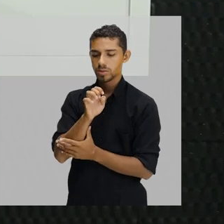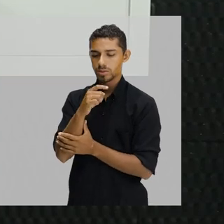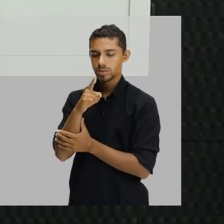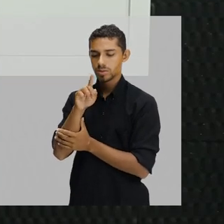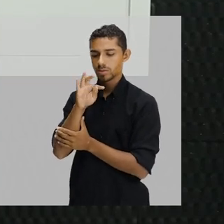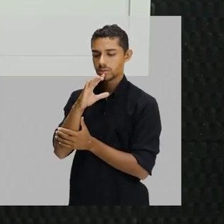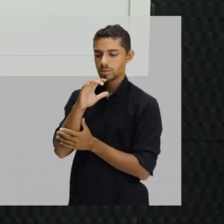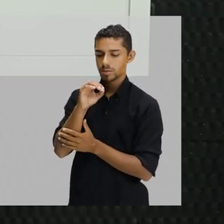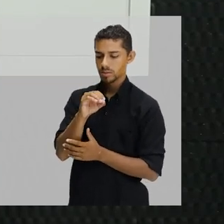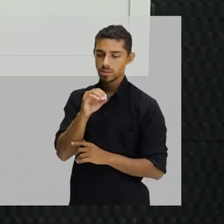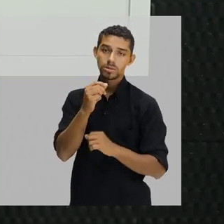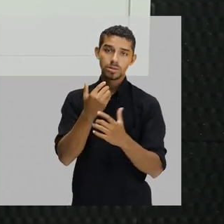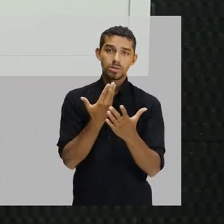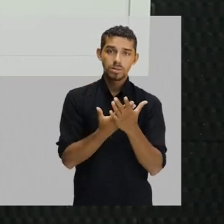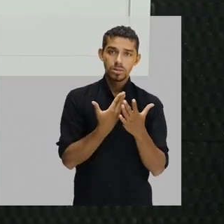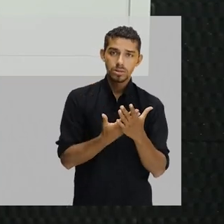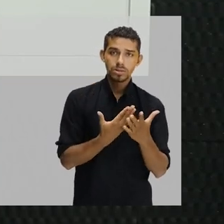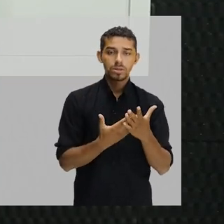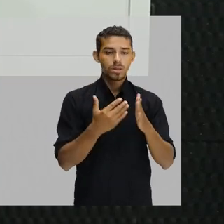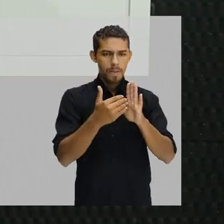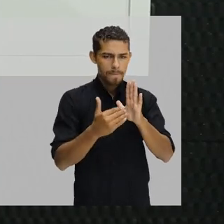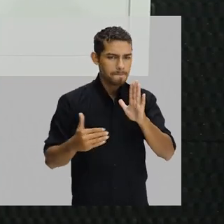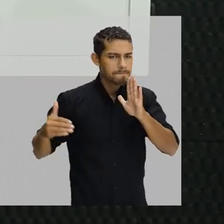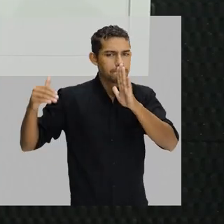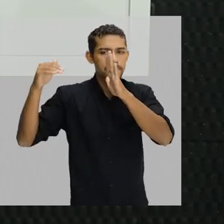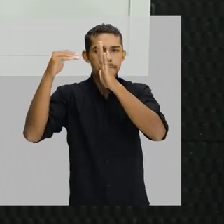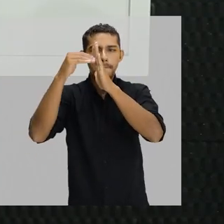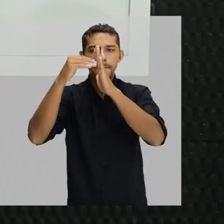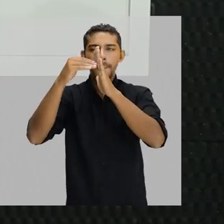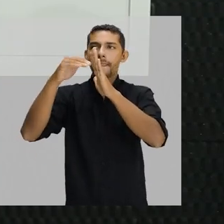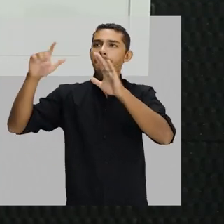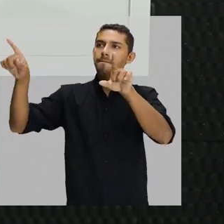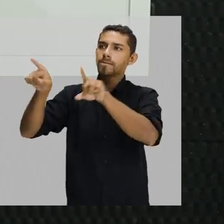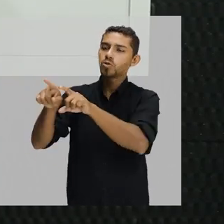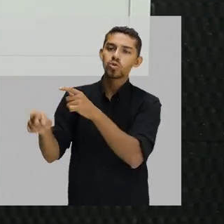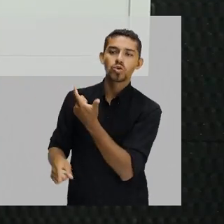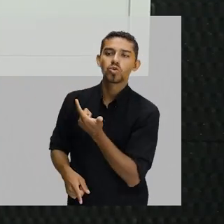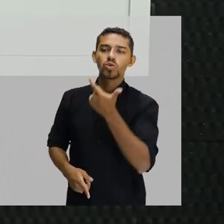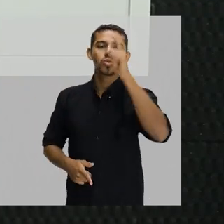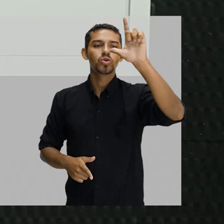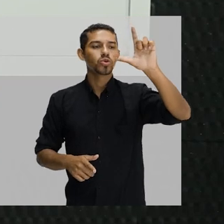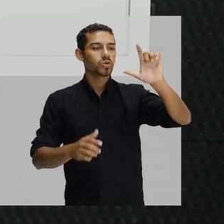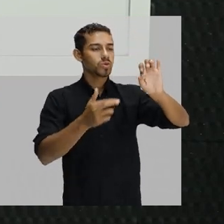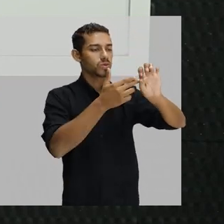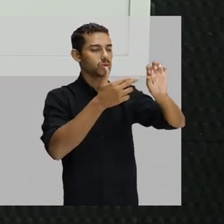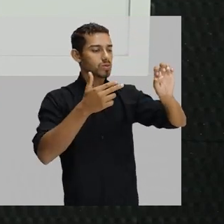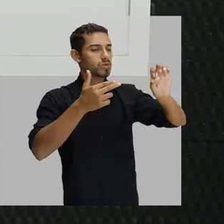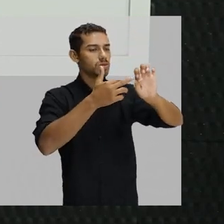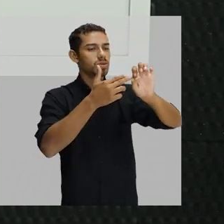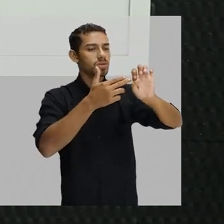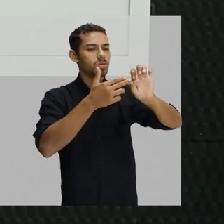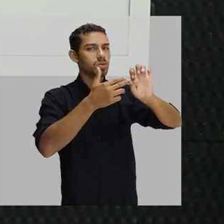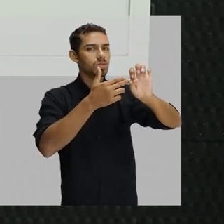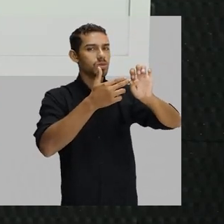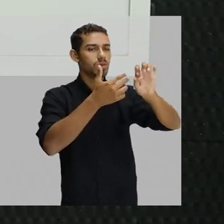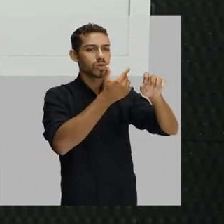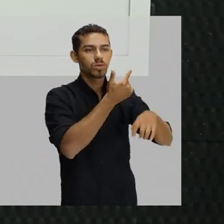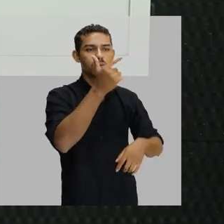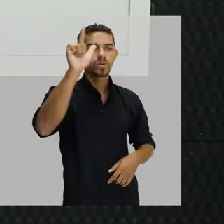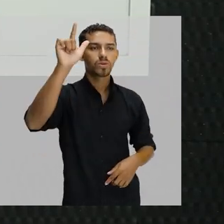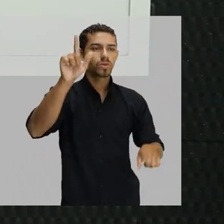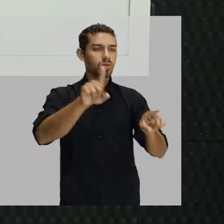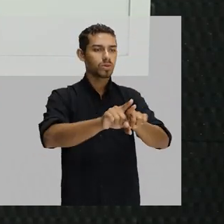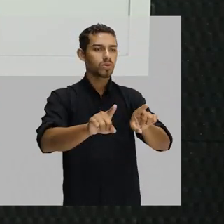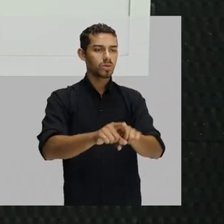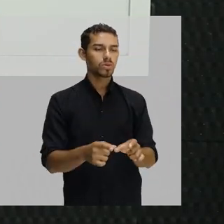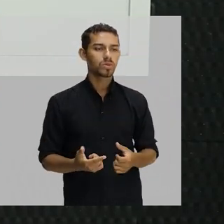filosofia. Nós vamos além um pouquinho, nós vamos, né, pegar outros elementos. Então, na filosofia, a ética ela vai funcionar